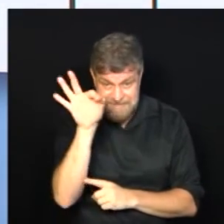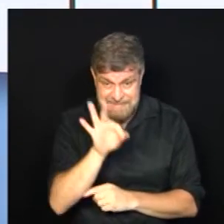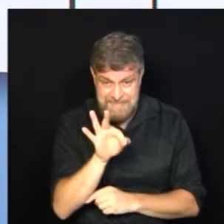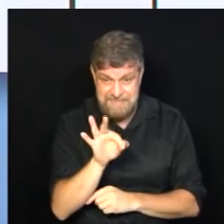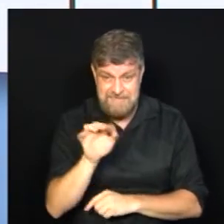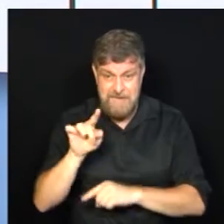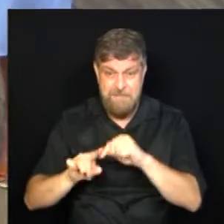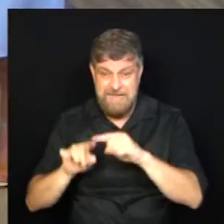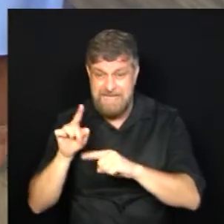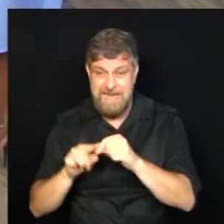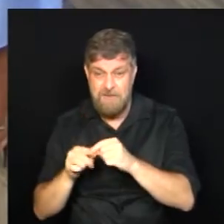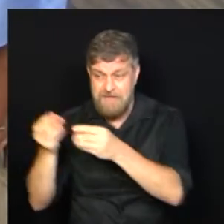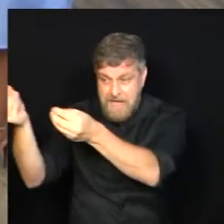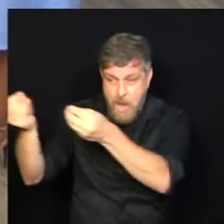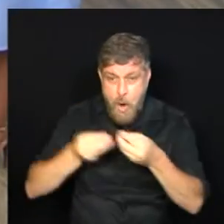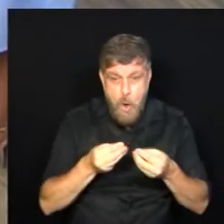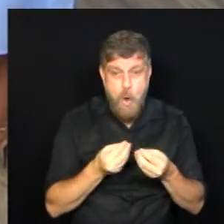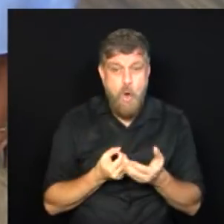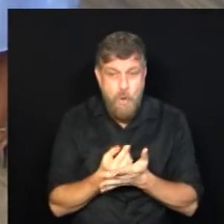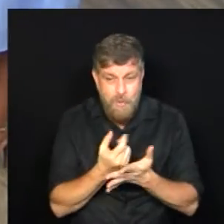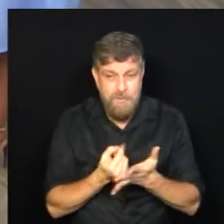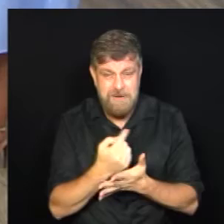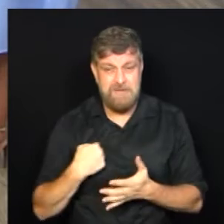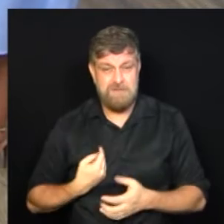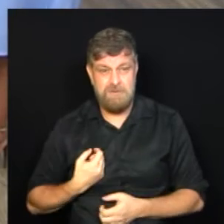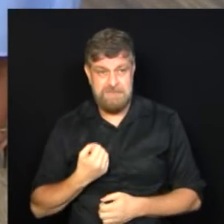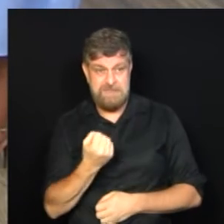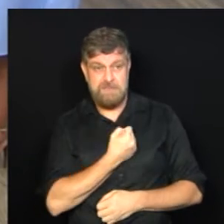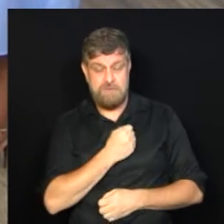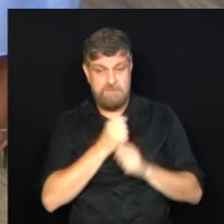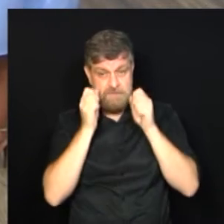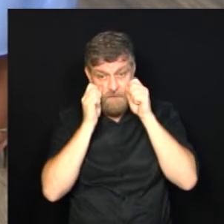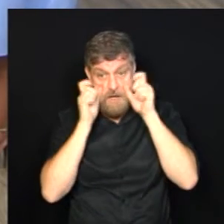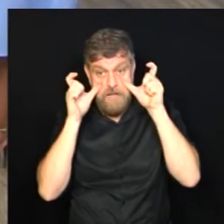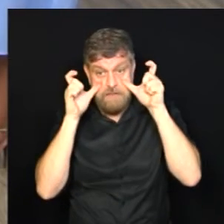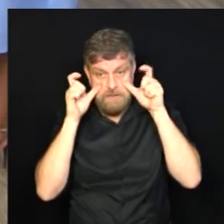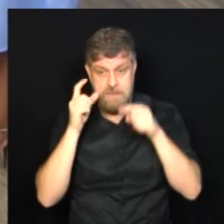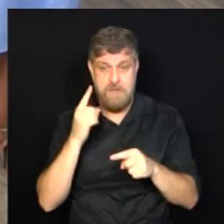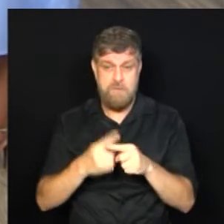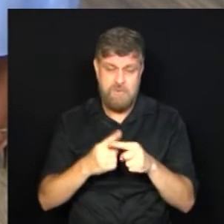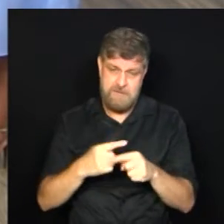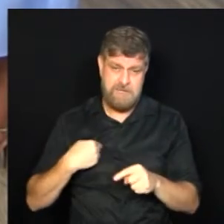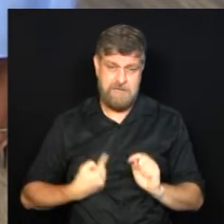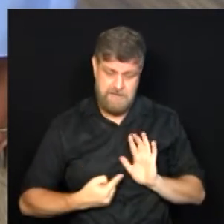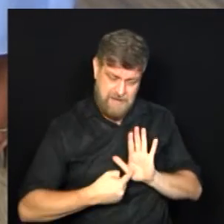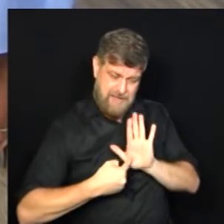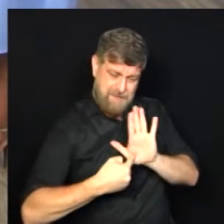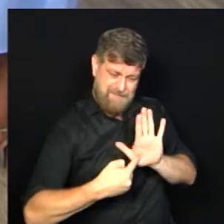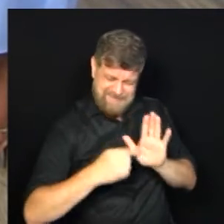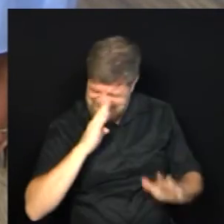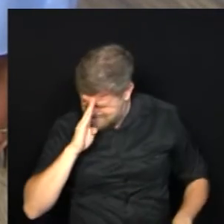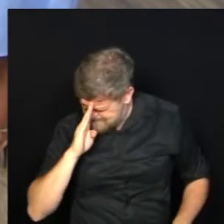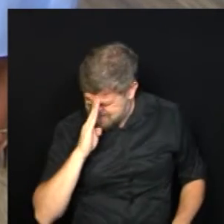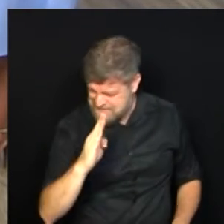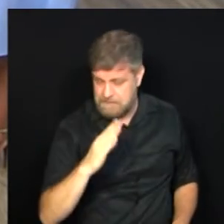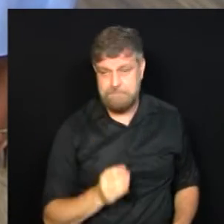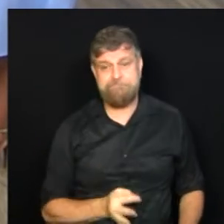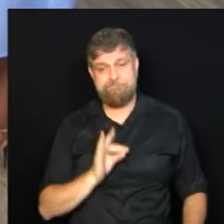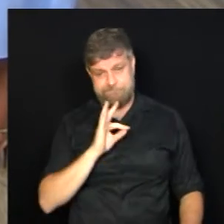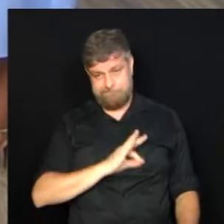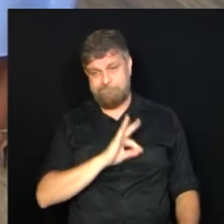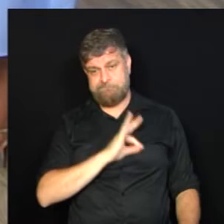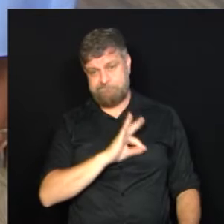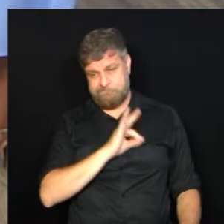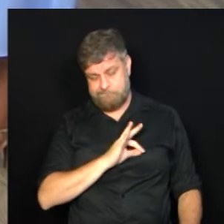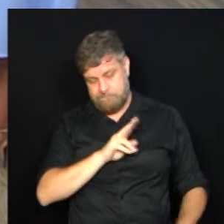importações, Gabriel. Então, são números que precisamos ficar atentos, porque refletem diretamente no bolso do